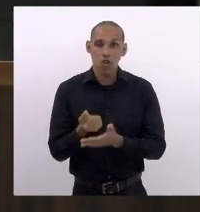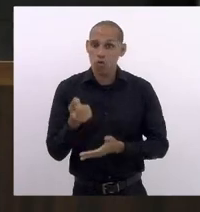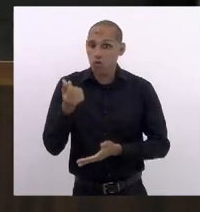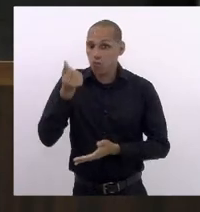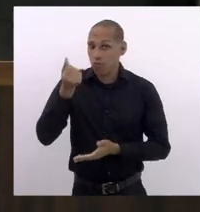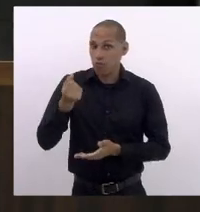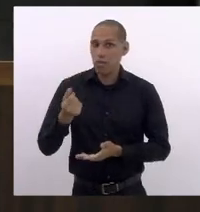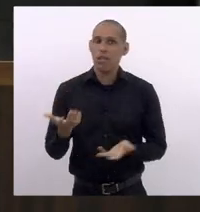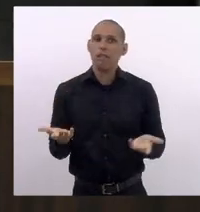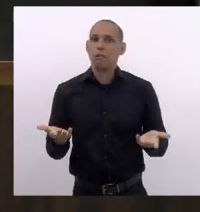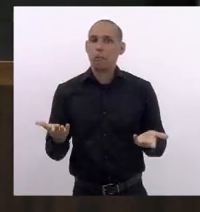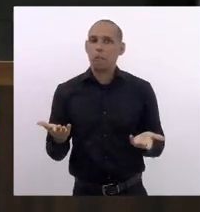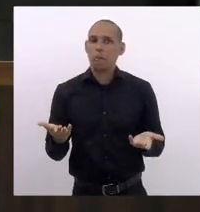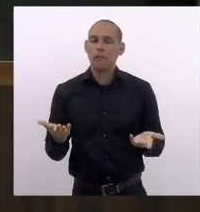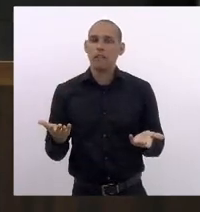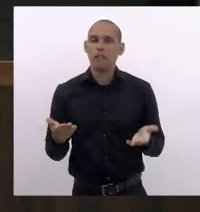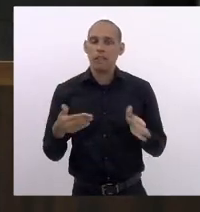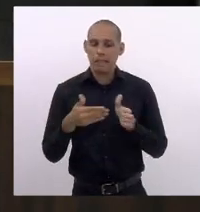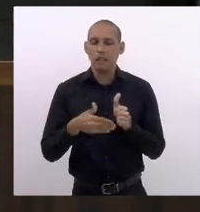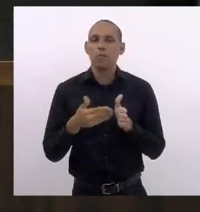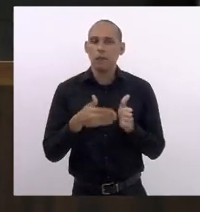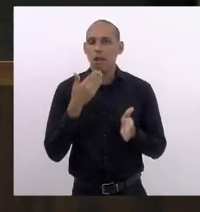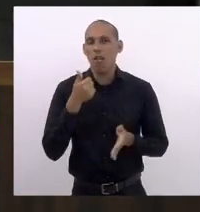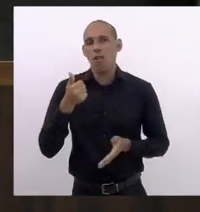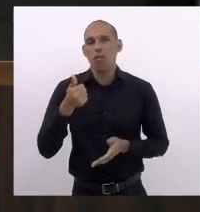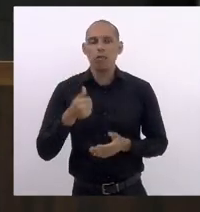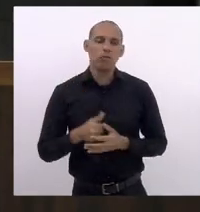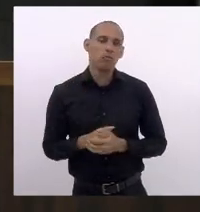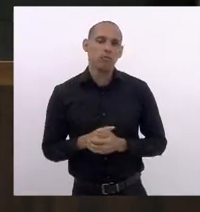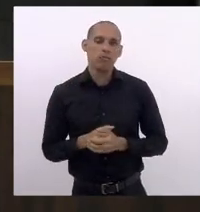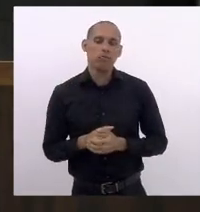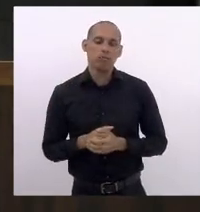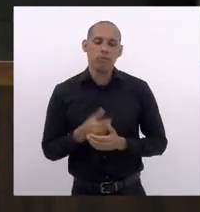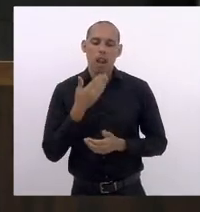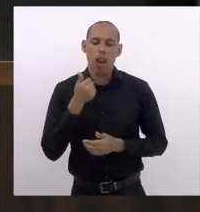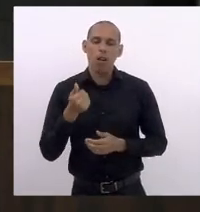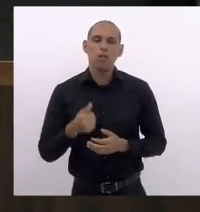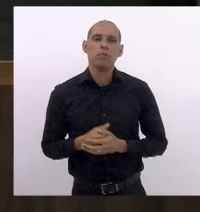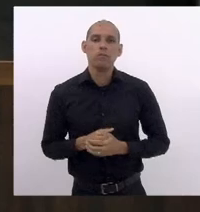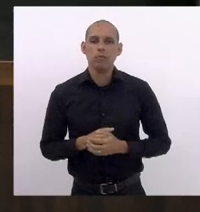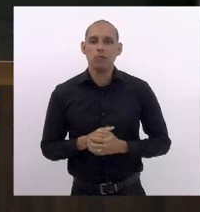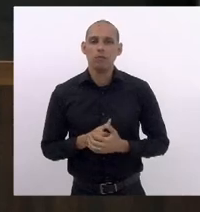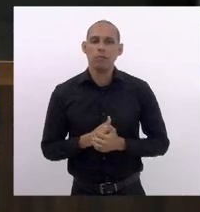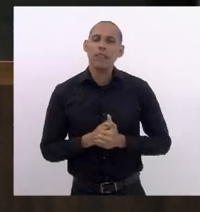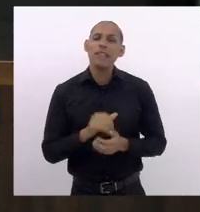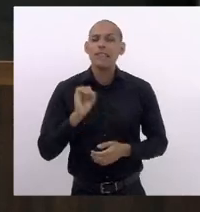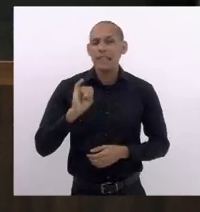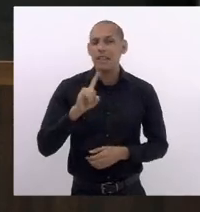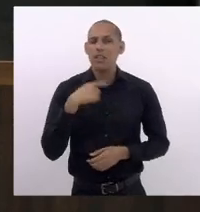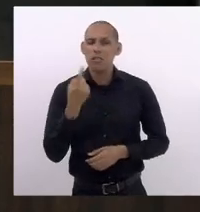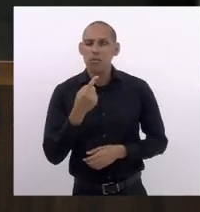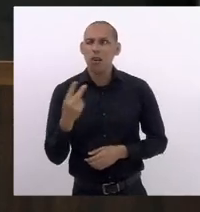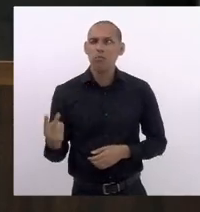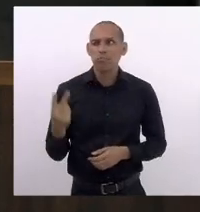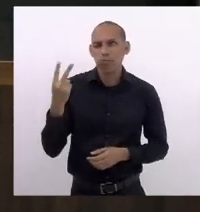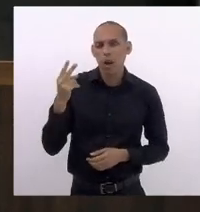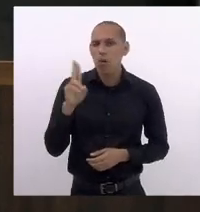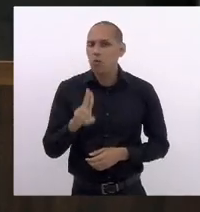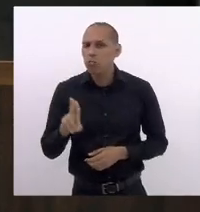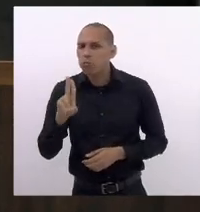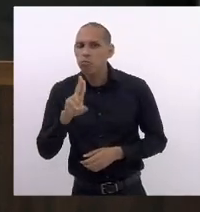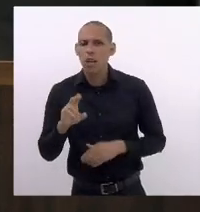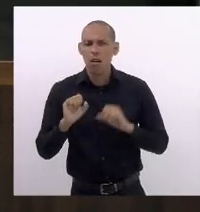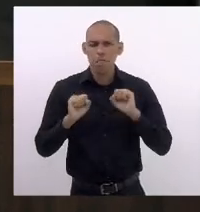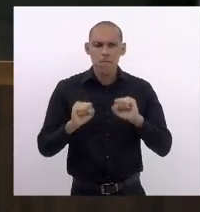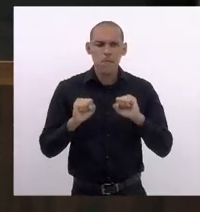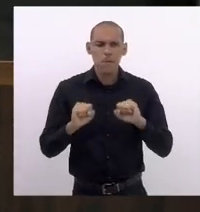aí vamos limitar no valor. Acho que é a melhor coisa. Se a gente encaminhar pelo valor, deputado Luiz, a gente pode